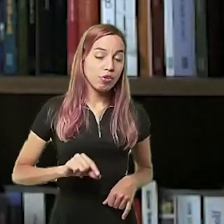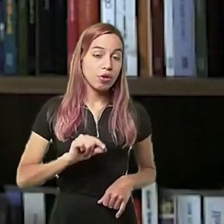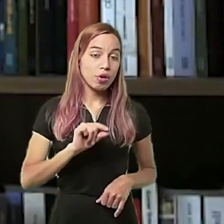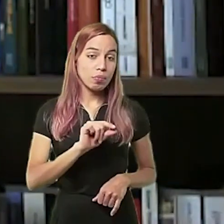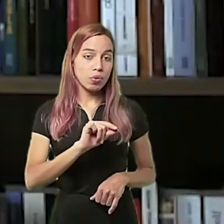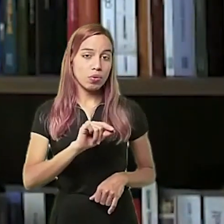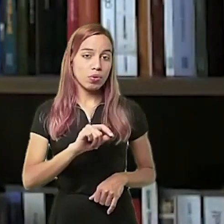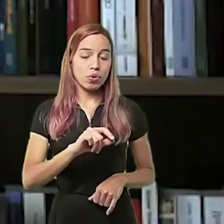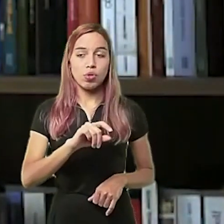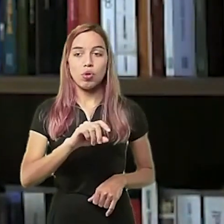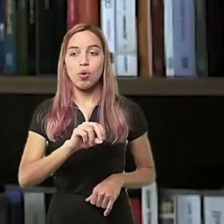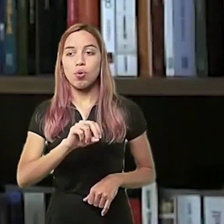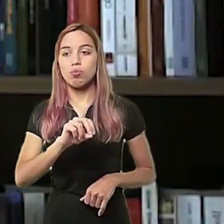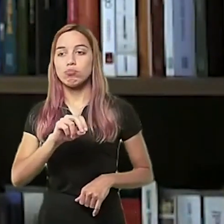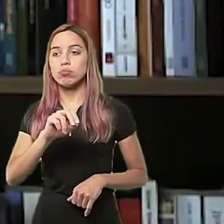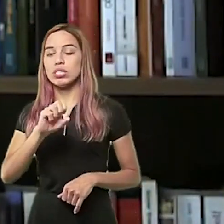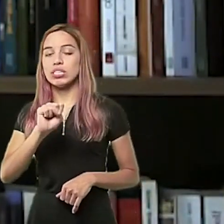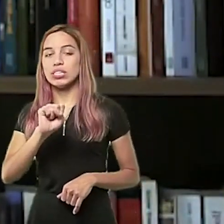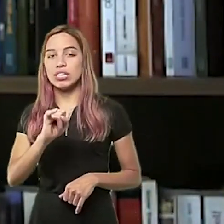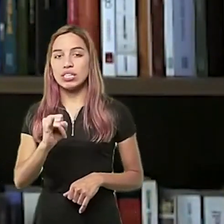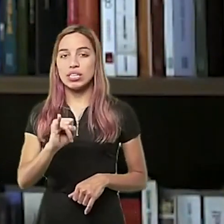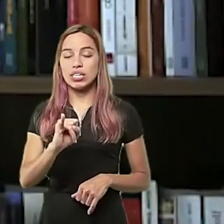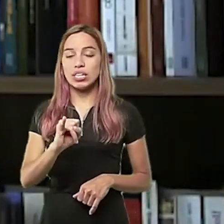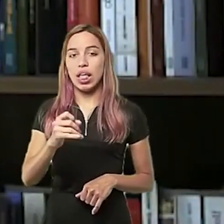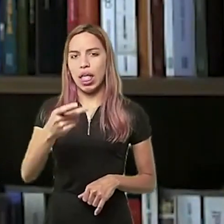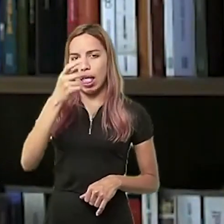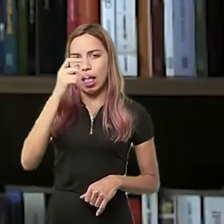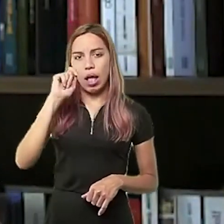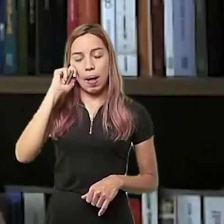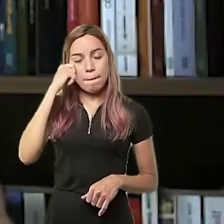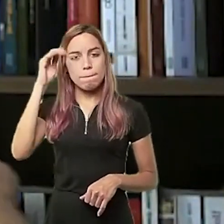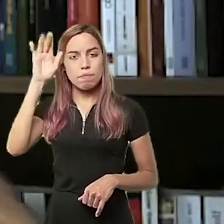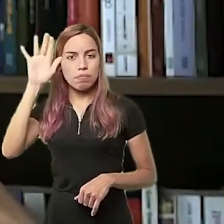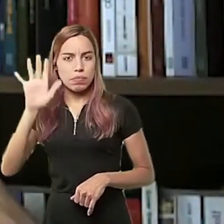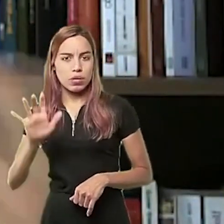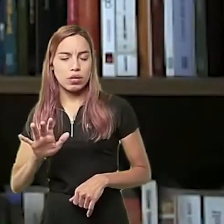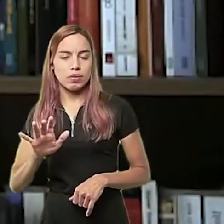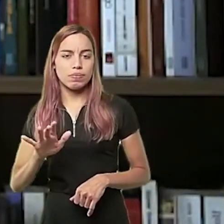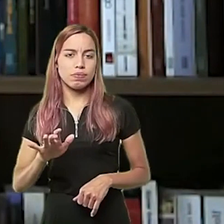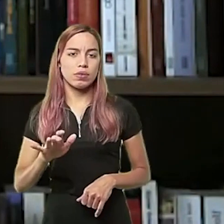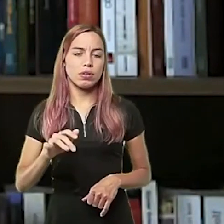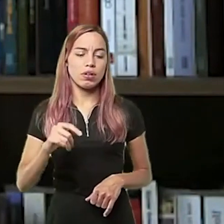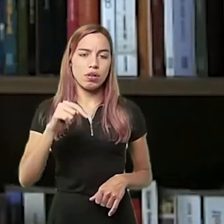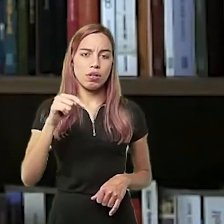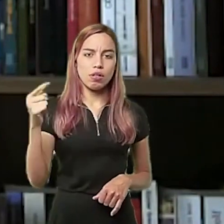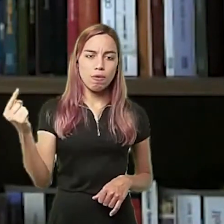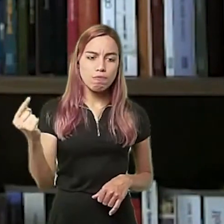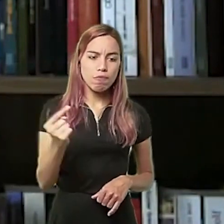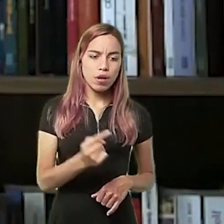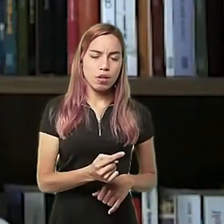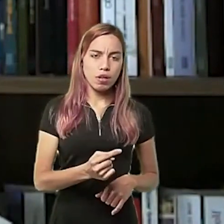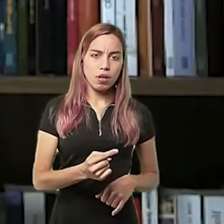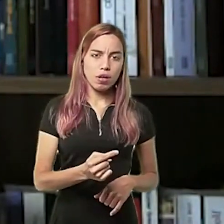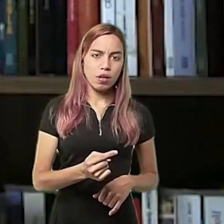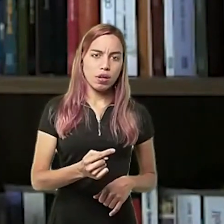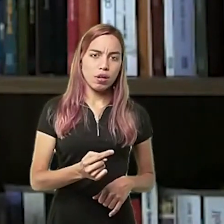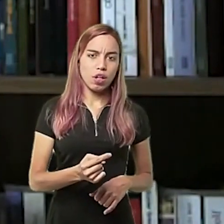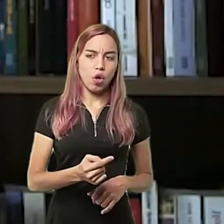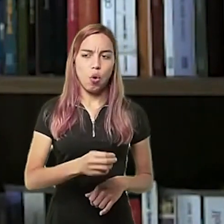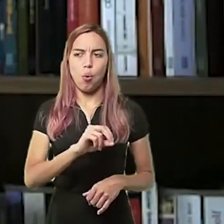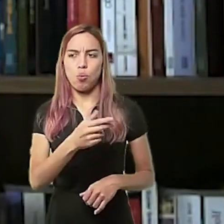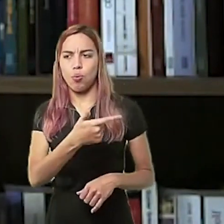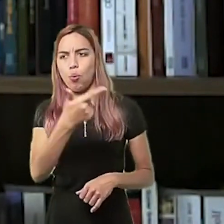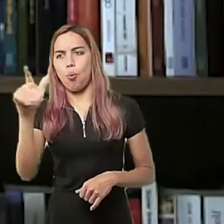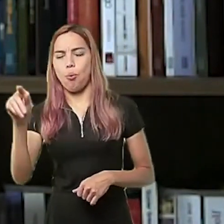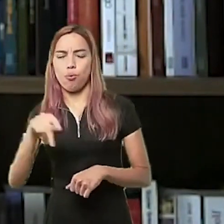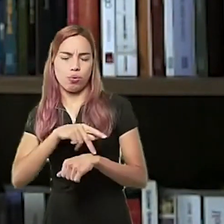um senegalês, nigeriano, costuma enfrentar quando chega aqui, né? Porque eles estão chegando a